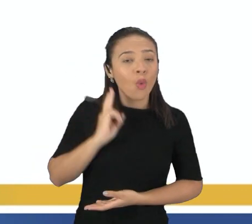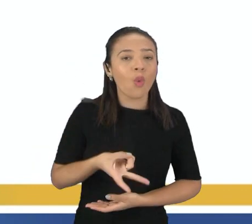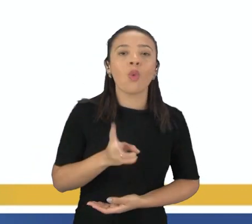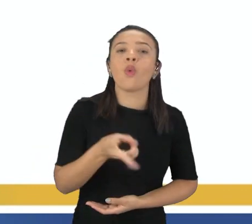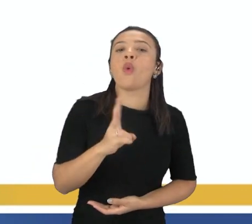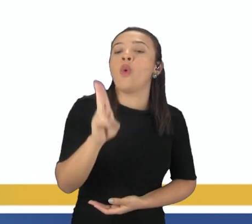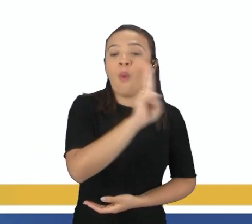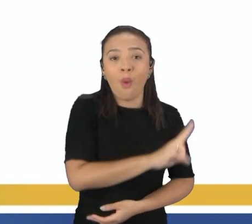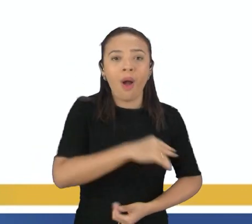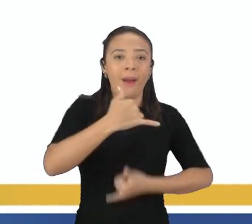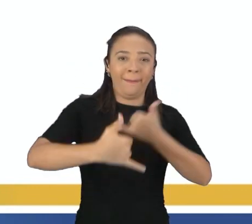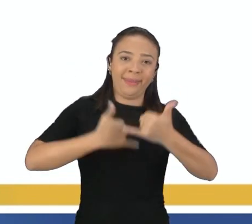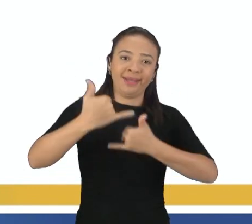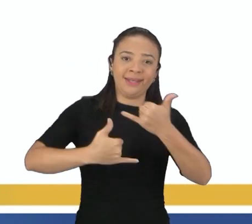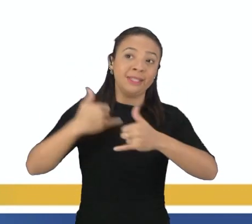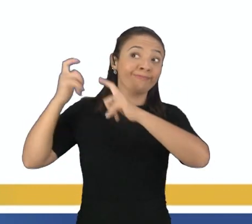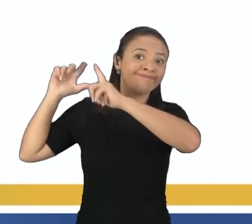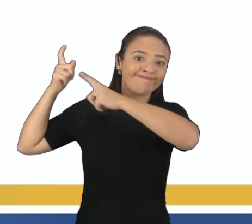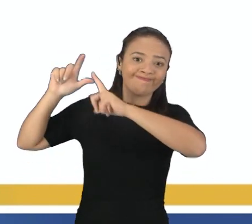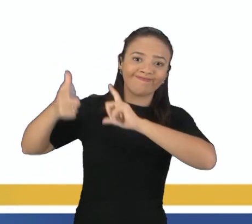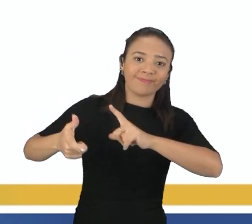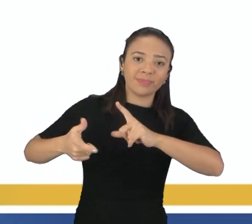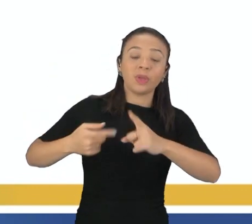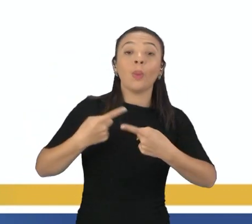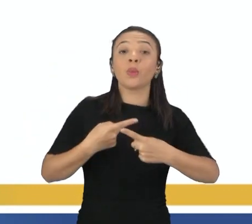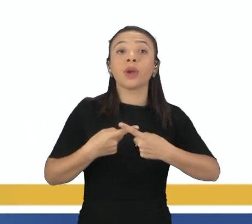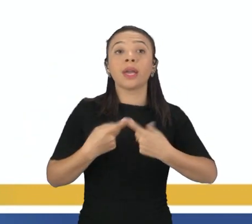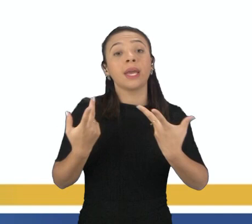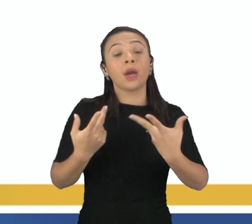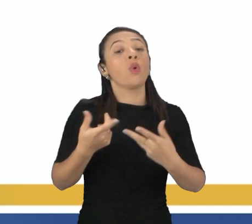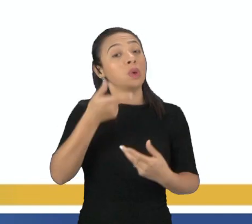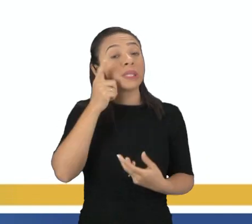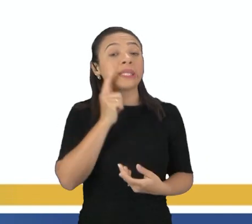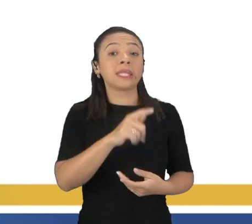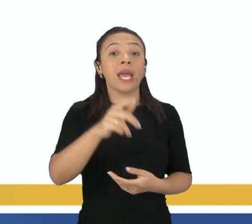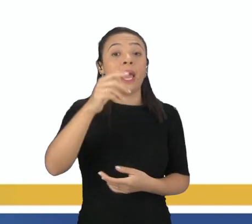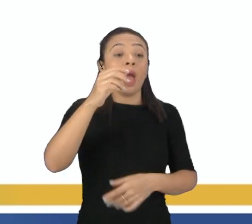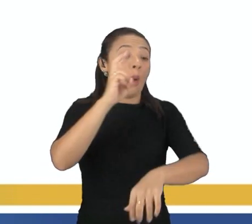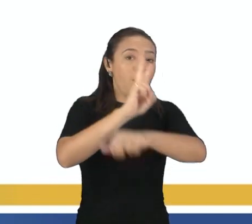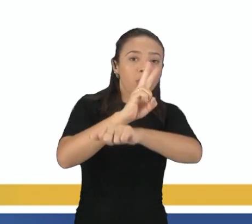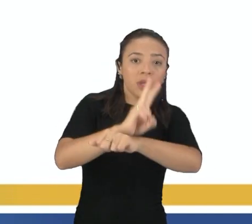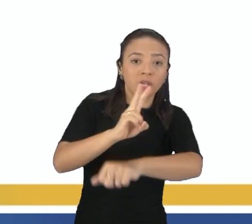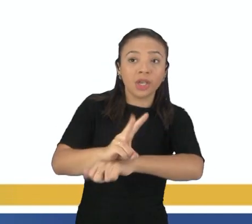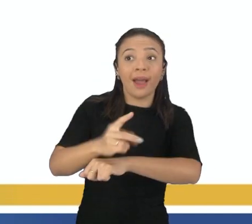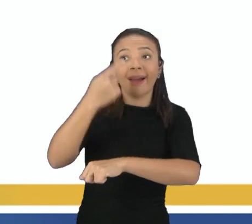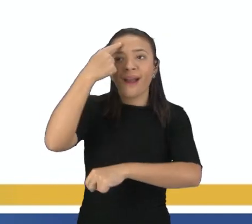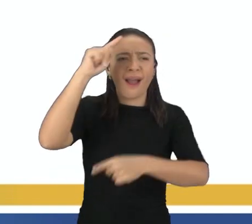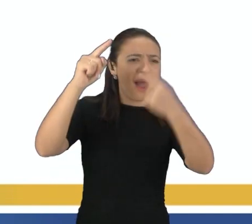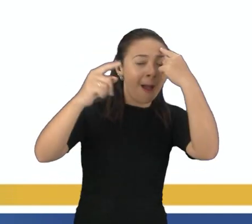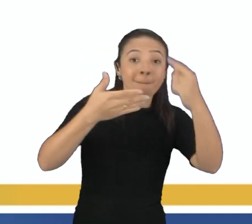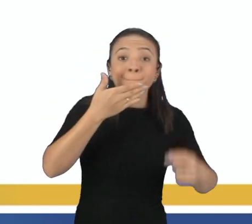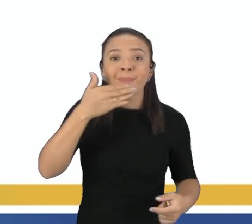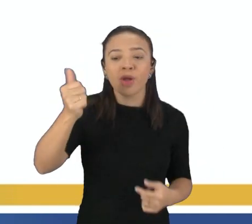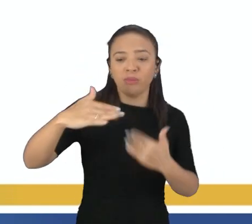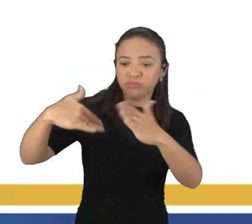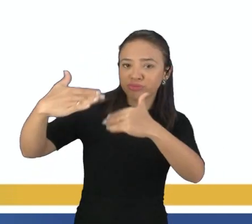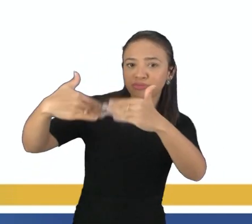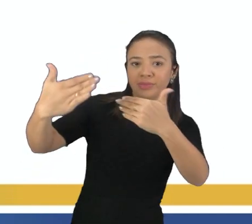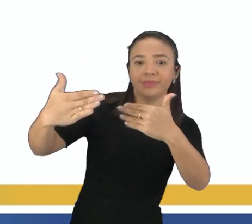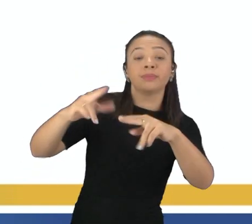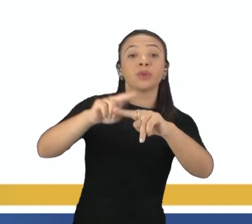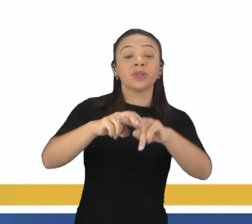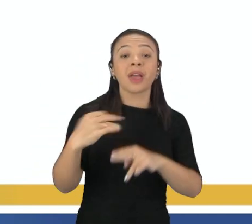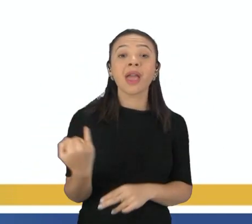brincadeiras tradicionais, sendo estas preservadas e recriadas a cada nova geração. Portanto,